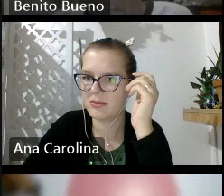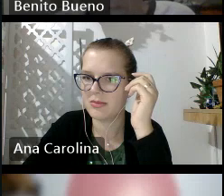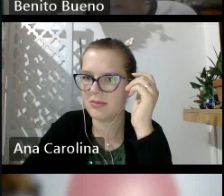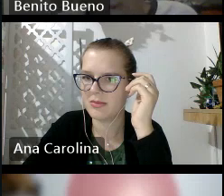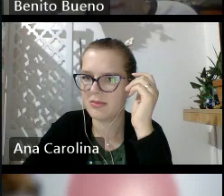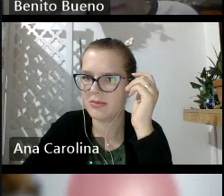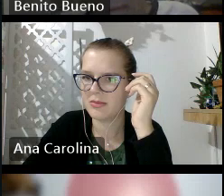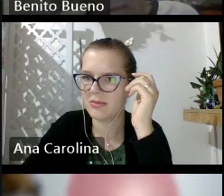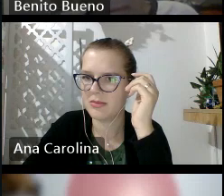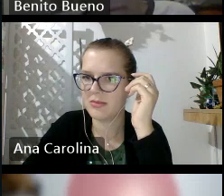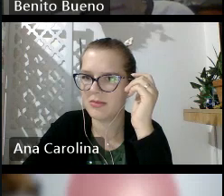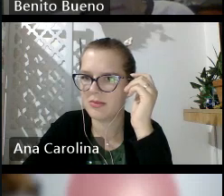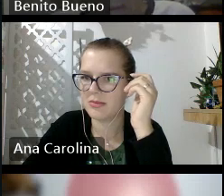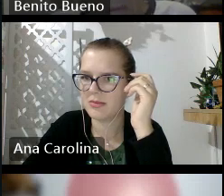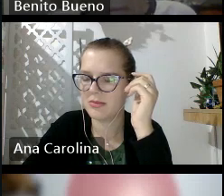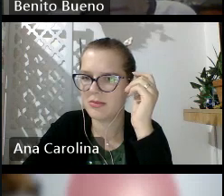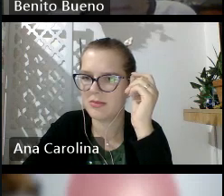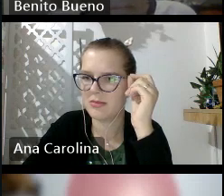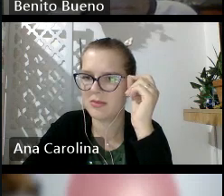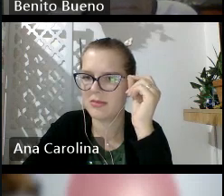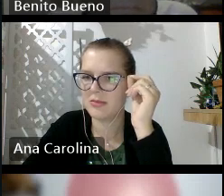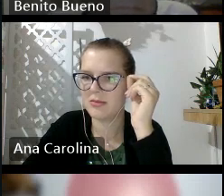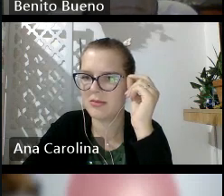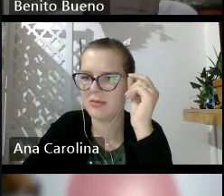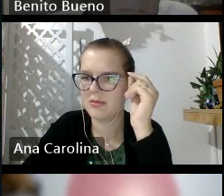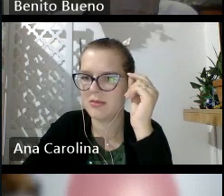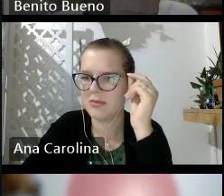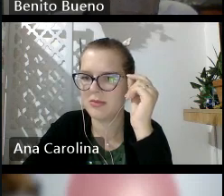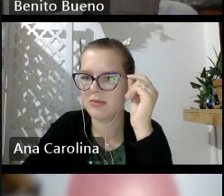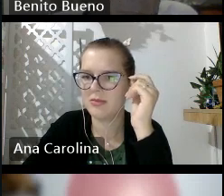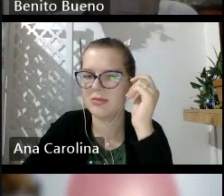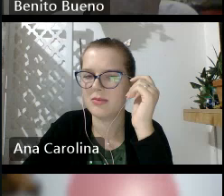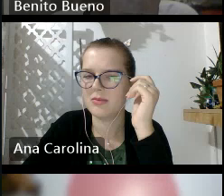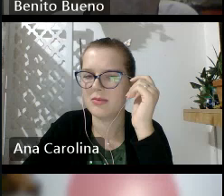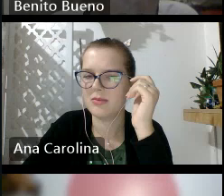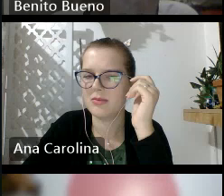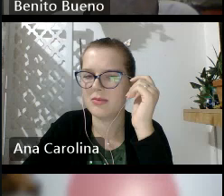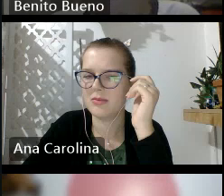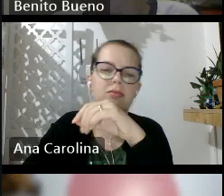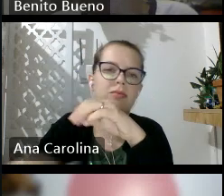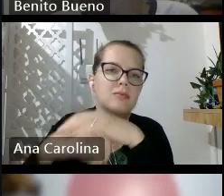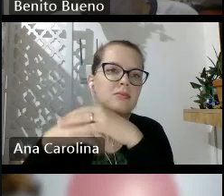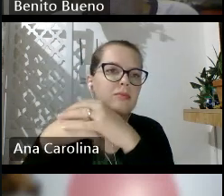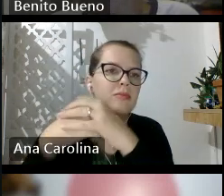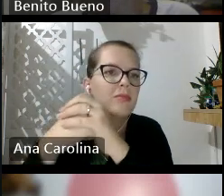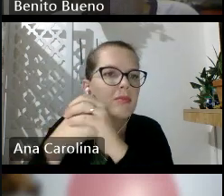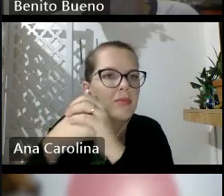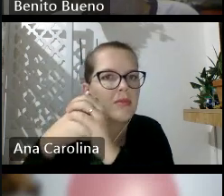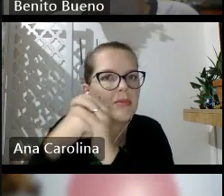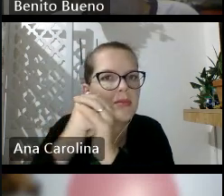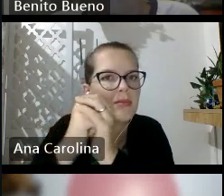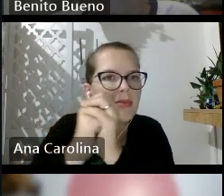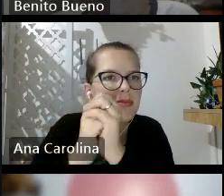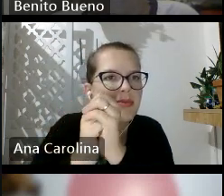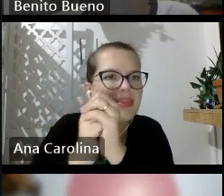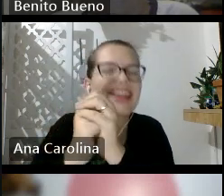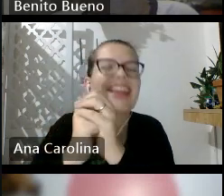de garantia. E foi feito um estudo na época, que assim, vamos falar o que é o desplacamento